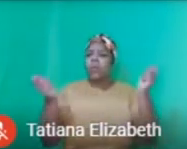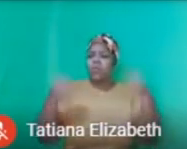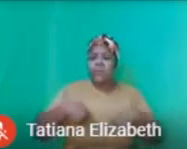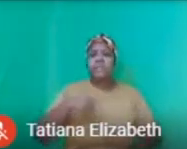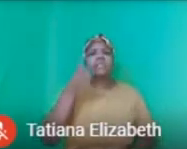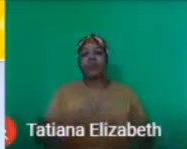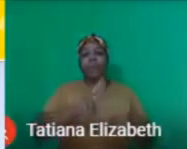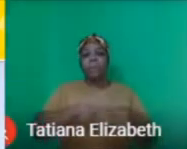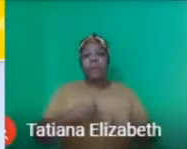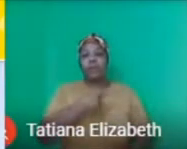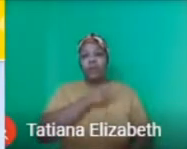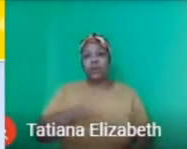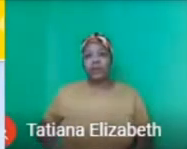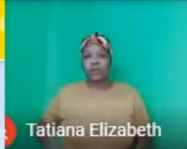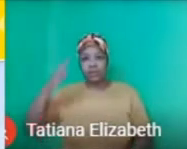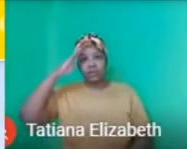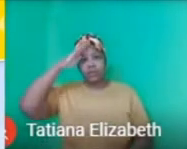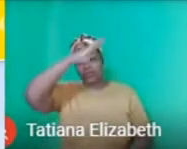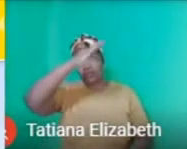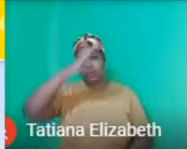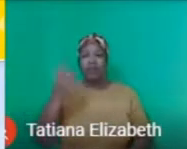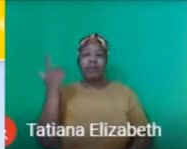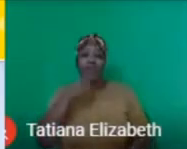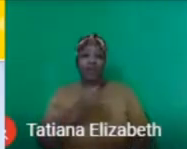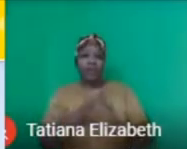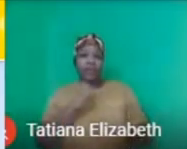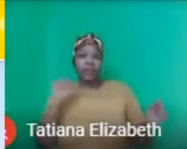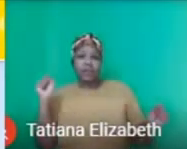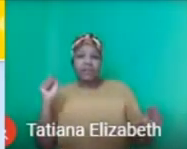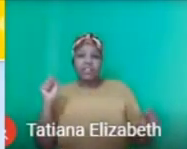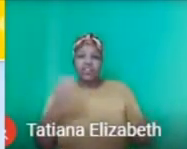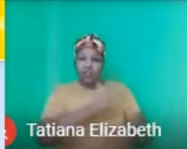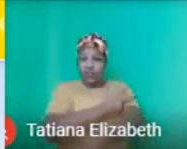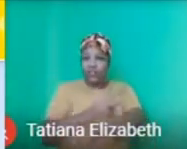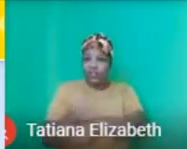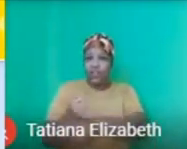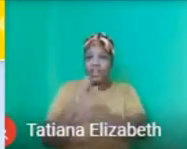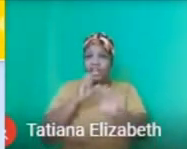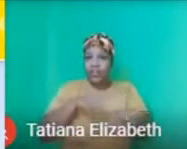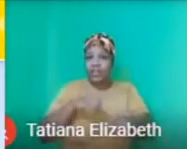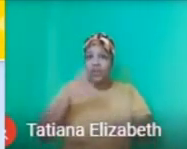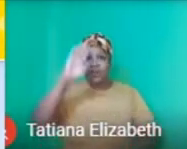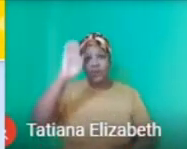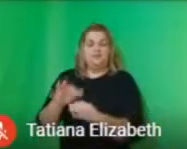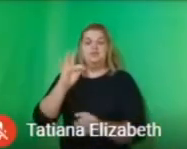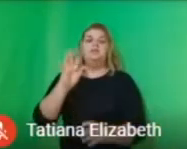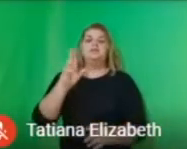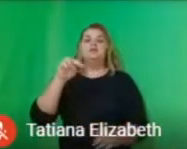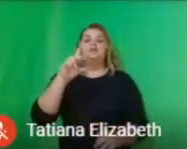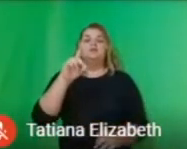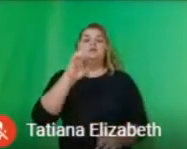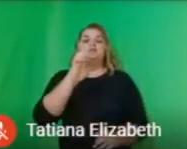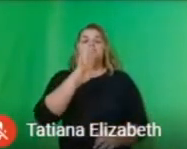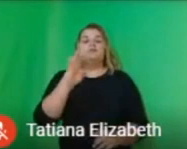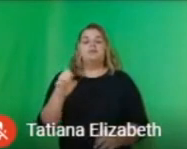apreciação do Senado. O assunto foi tema de debate em uma live promovida pelo CFP e Conselho Federal de Serviço Social. É uma